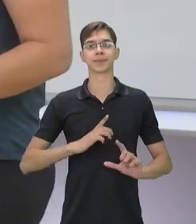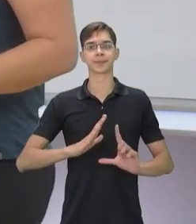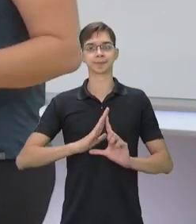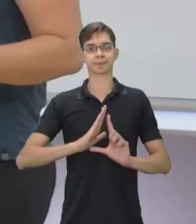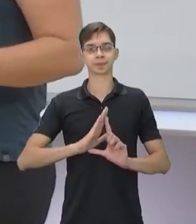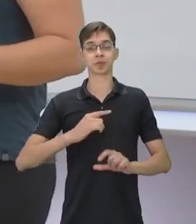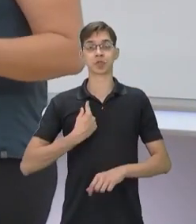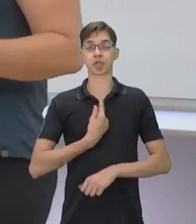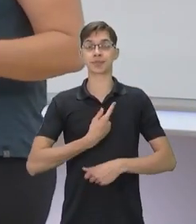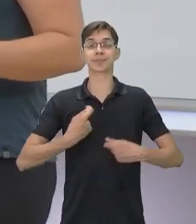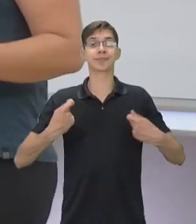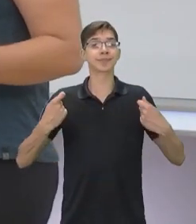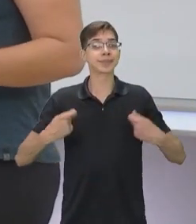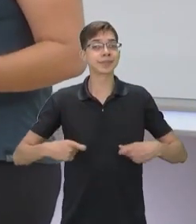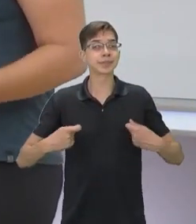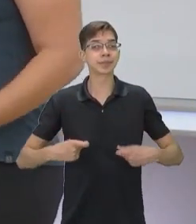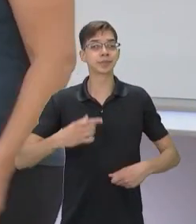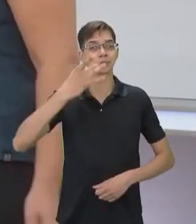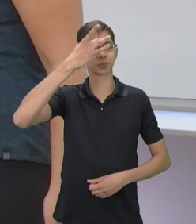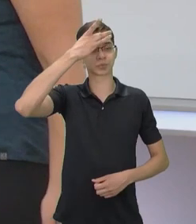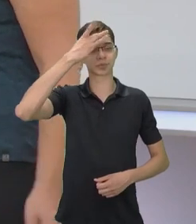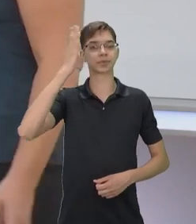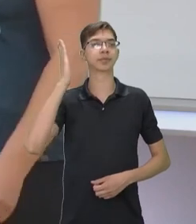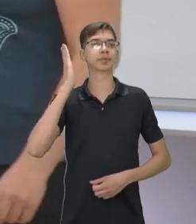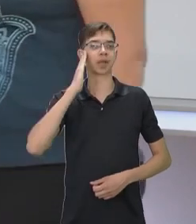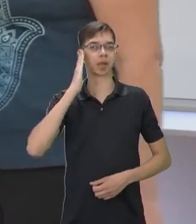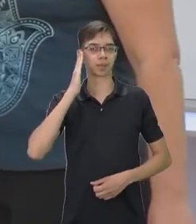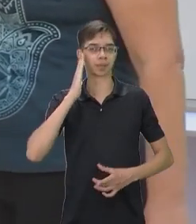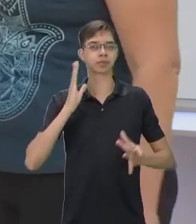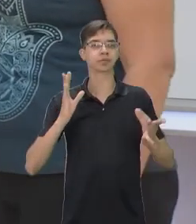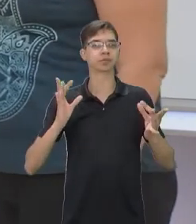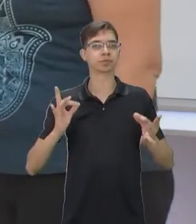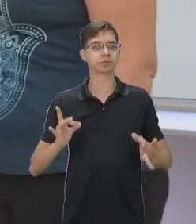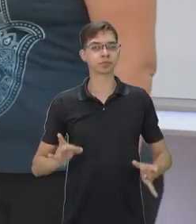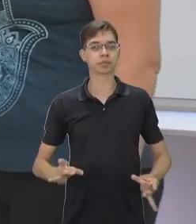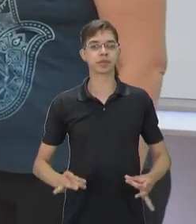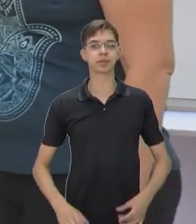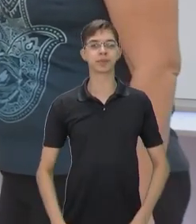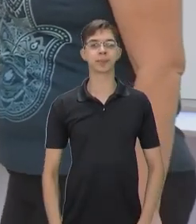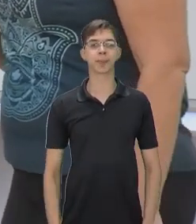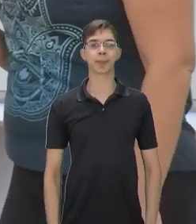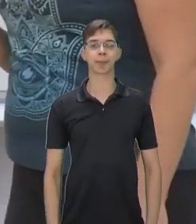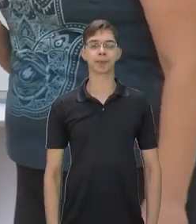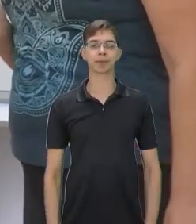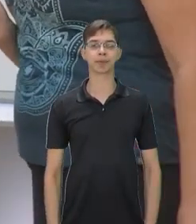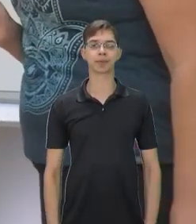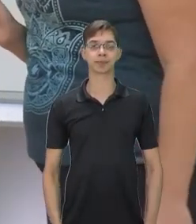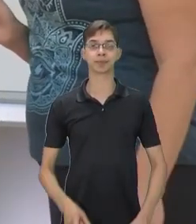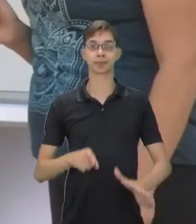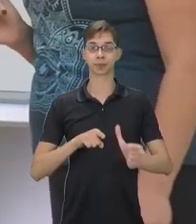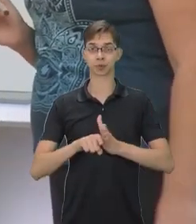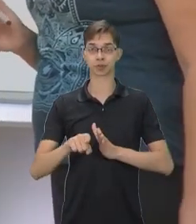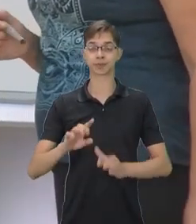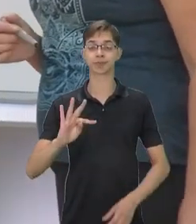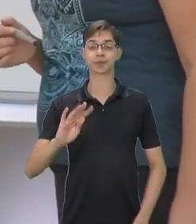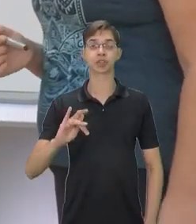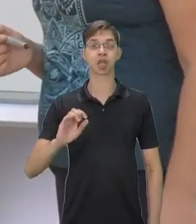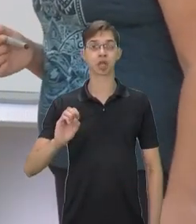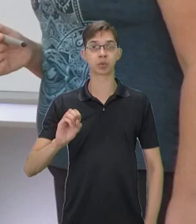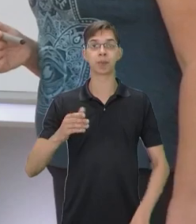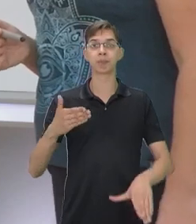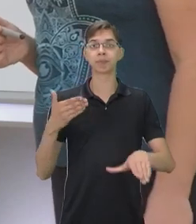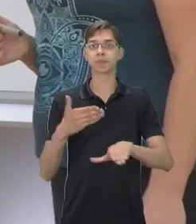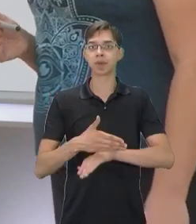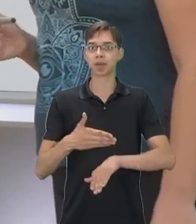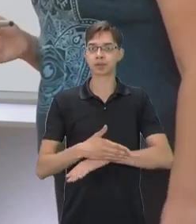já tem que ter em mente aí essas relações. Vamos para a pergunta. Tiago participou de uma corrida de rua em sua